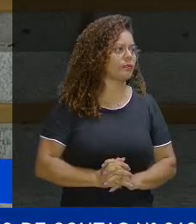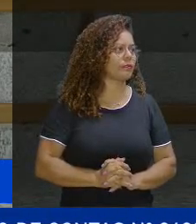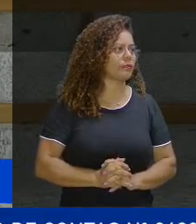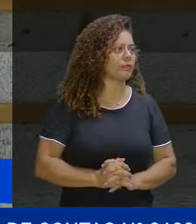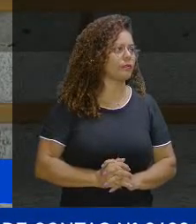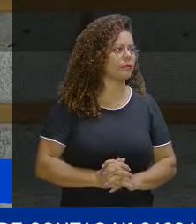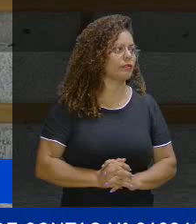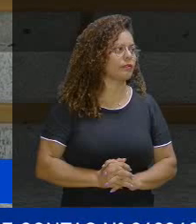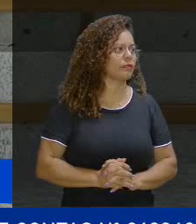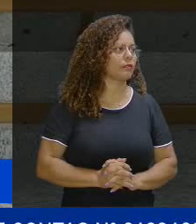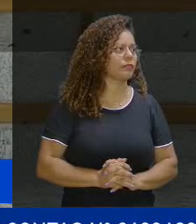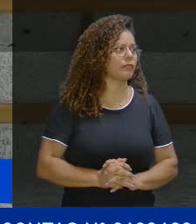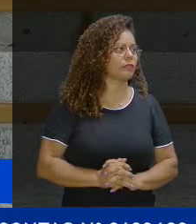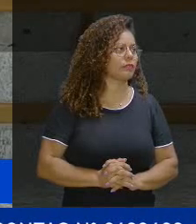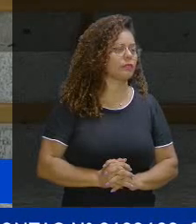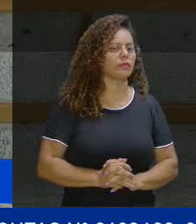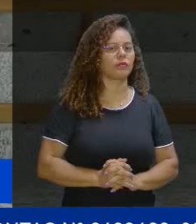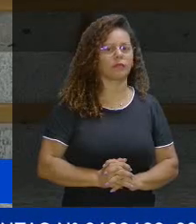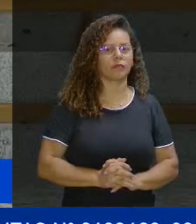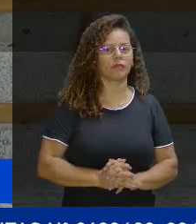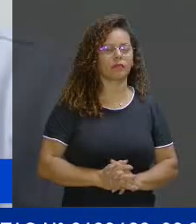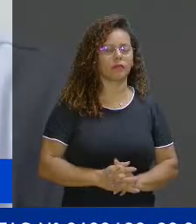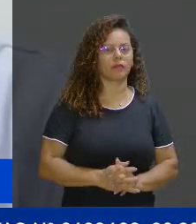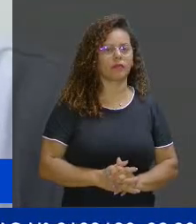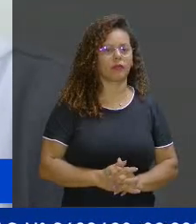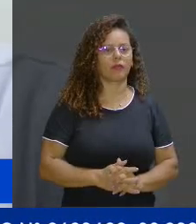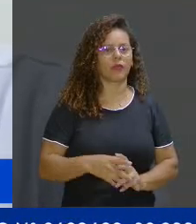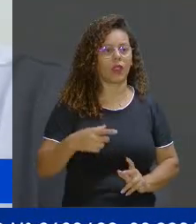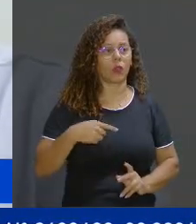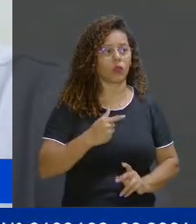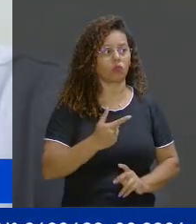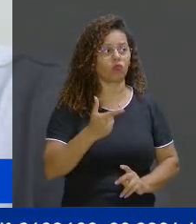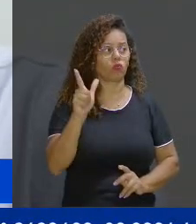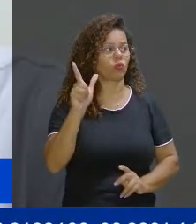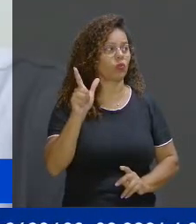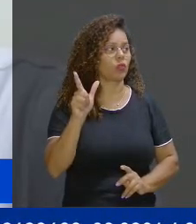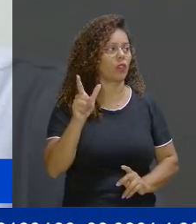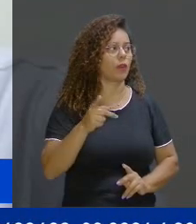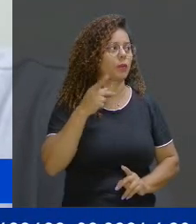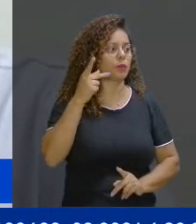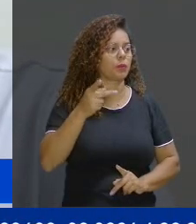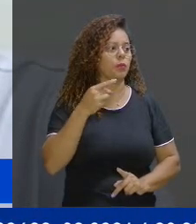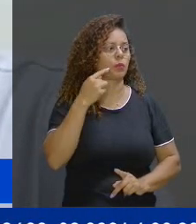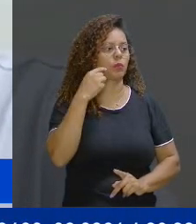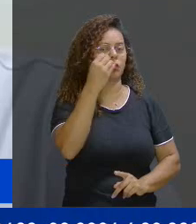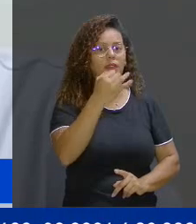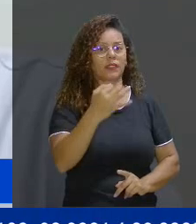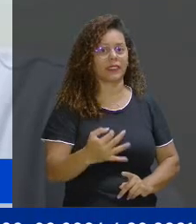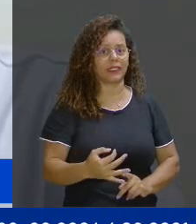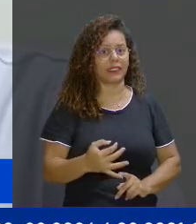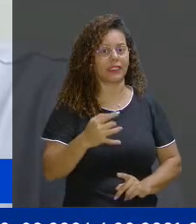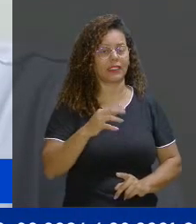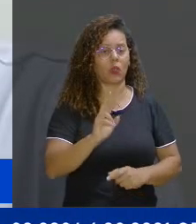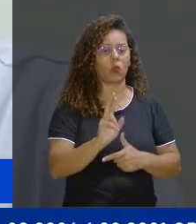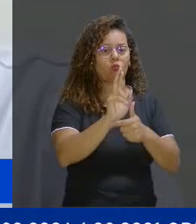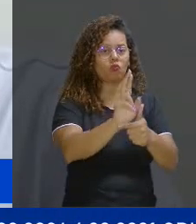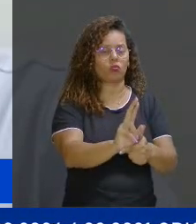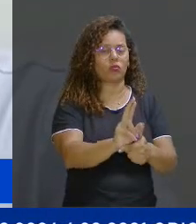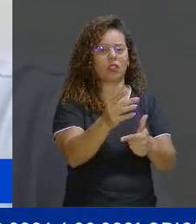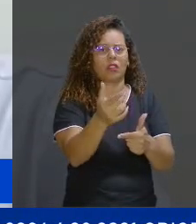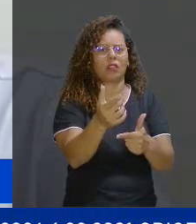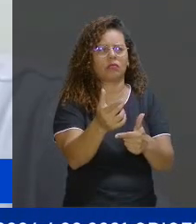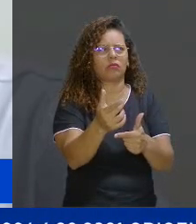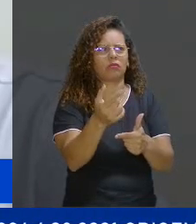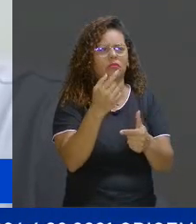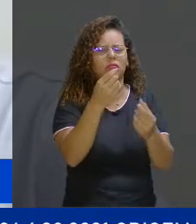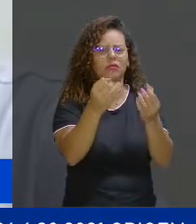A outra situação é que, como muito bem dito pela doutora procuradora, também no seu parecer, é que, de fato, não há como fazer uma